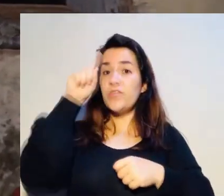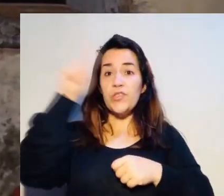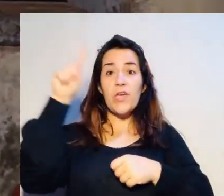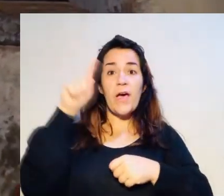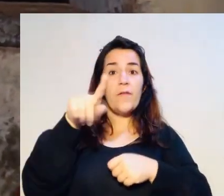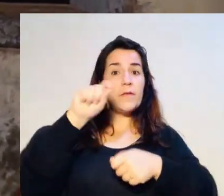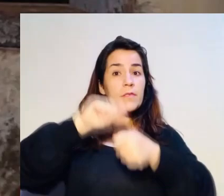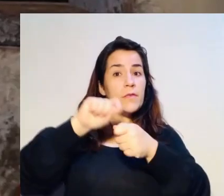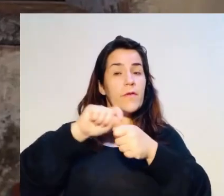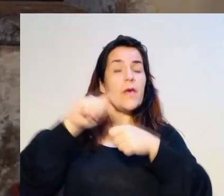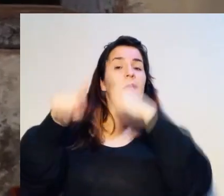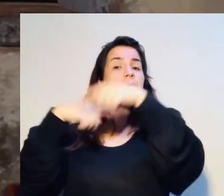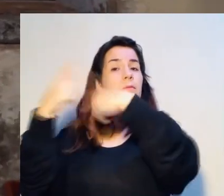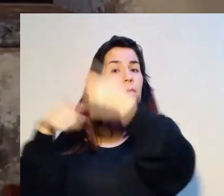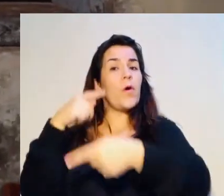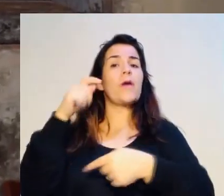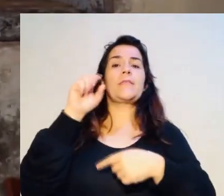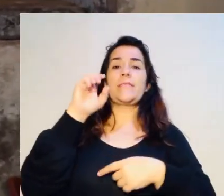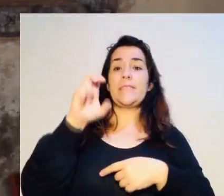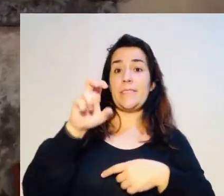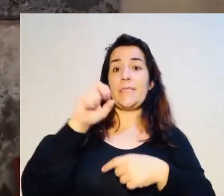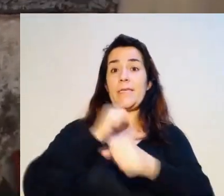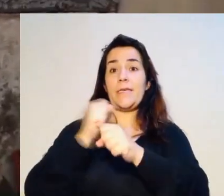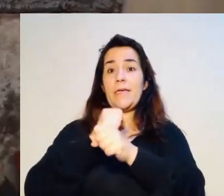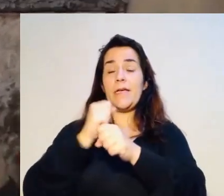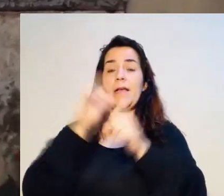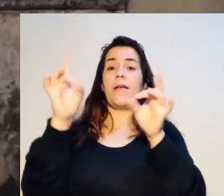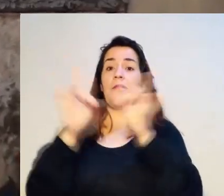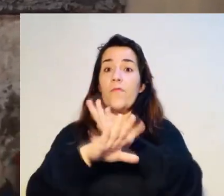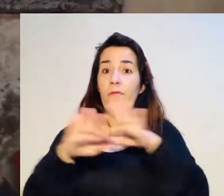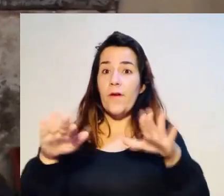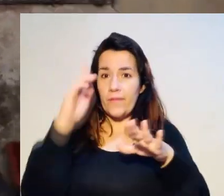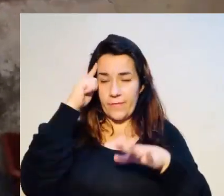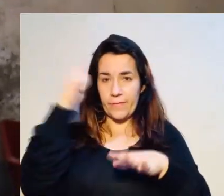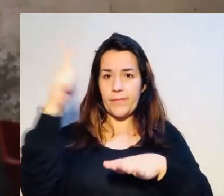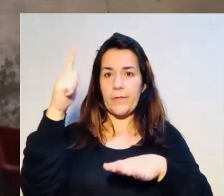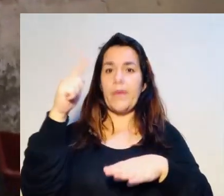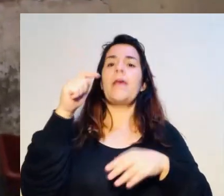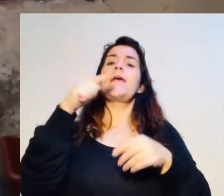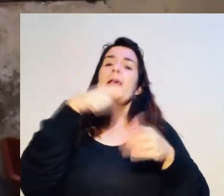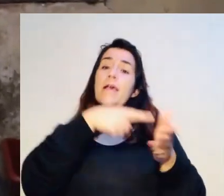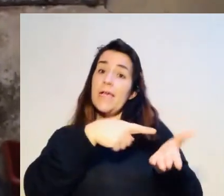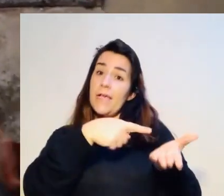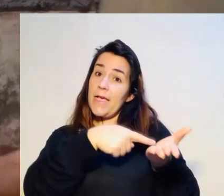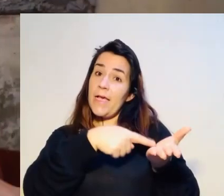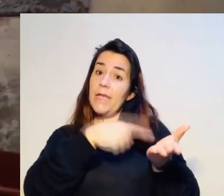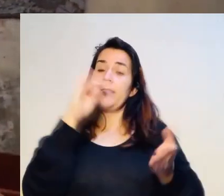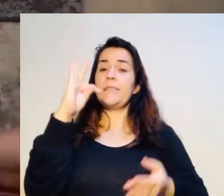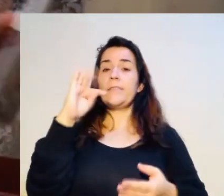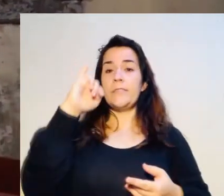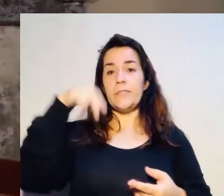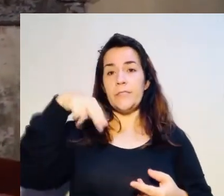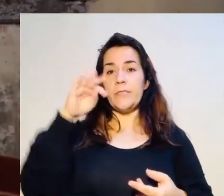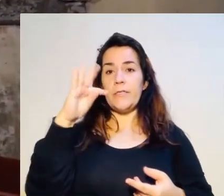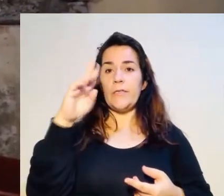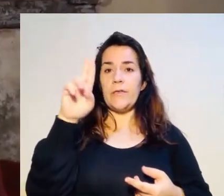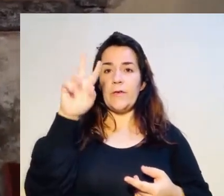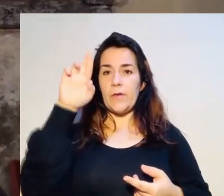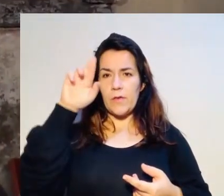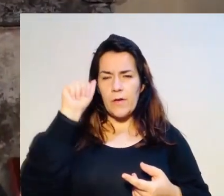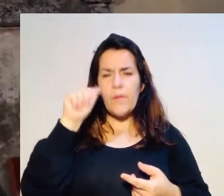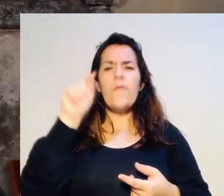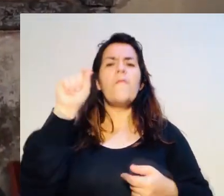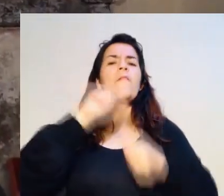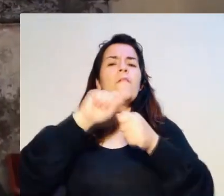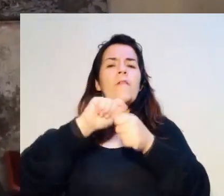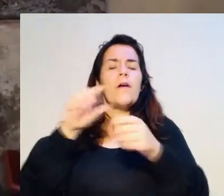você fez e quando vai vencer. Essa é a nossa tintura. O que eu posso fazer com isso depois?